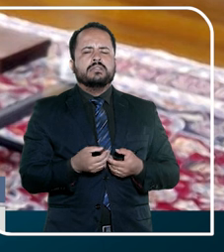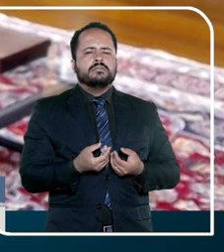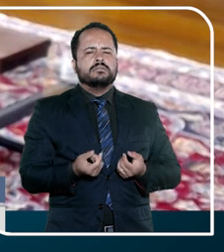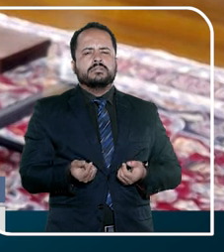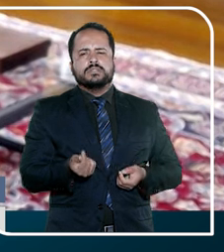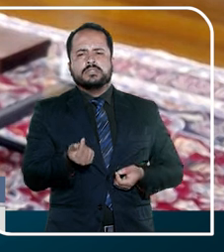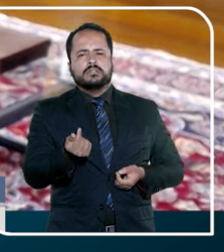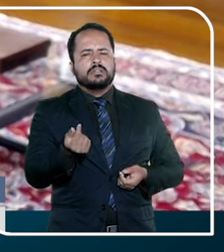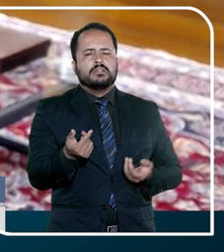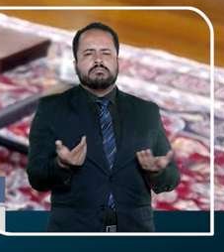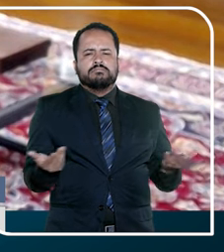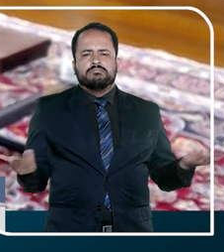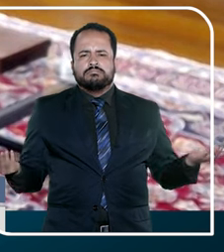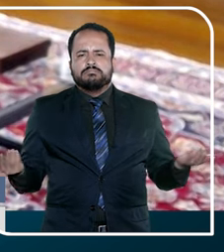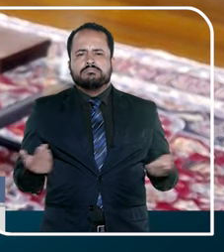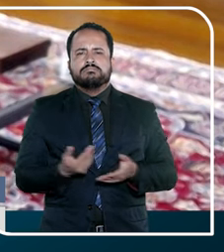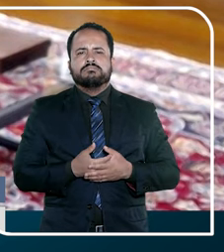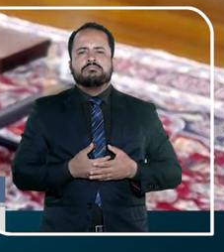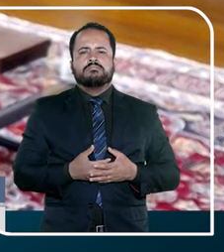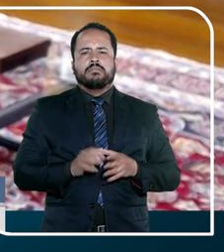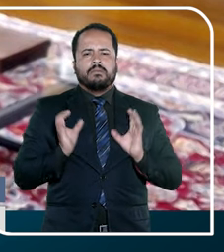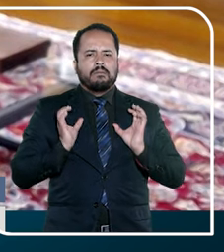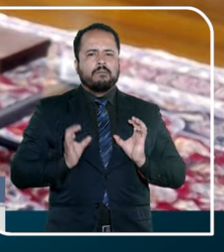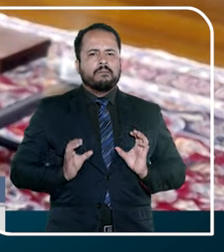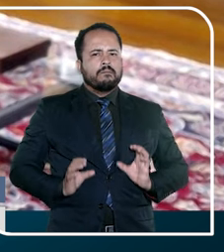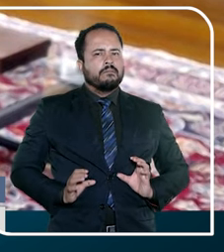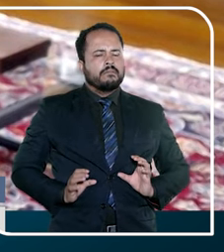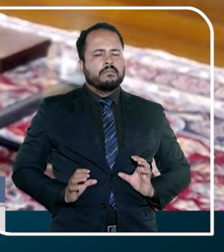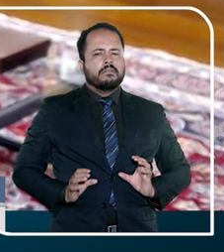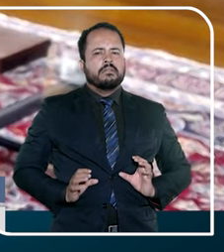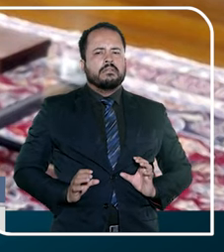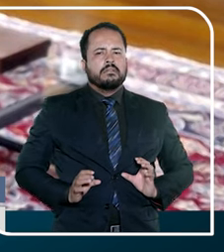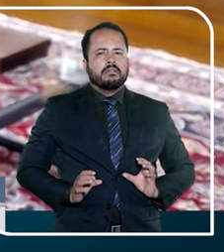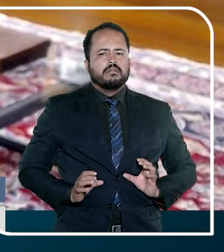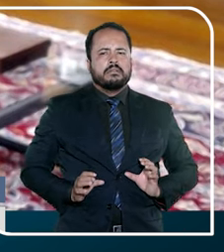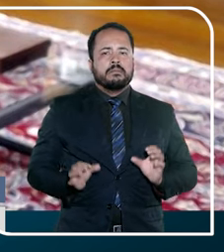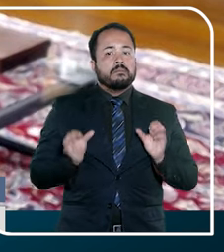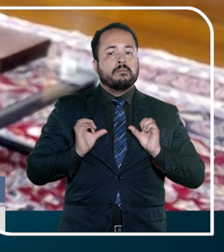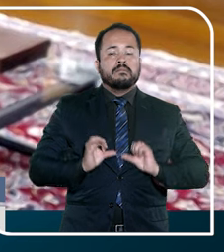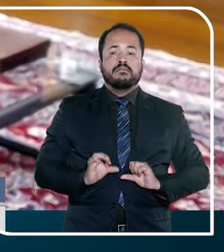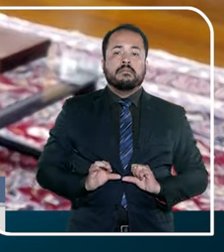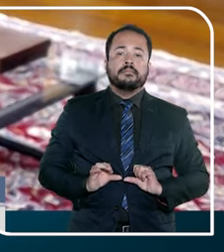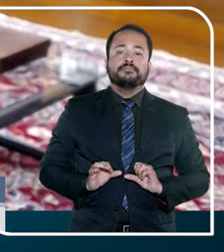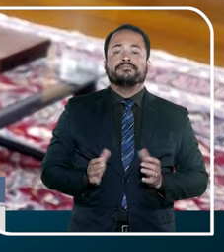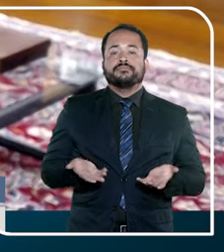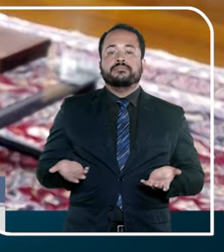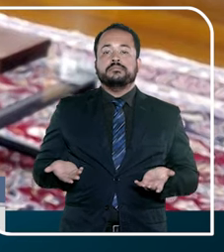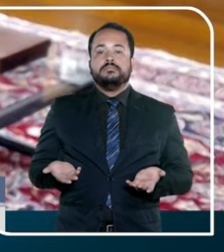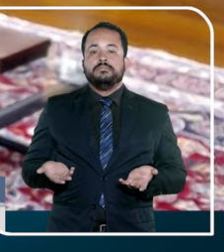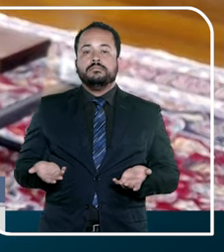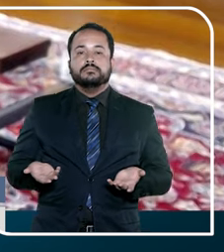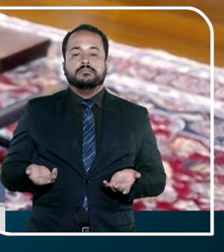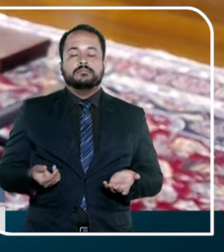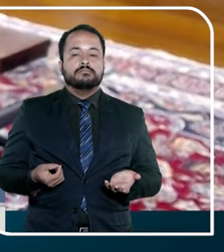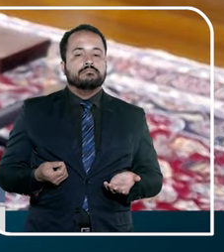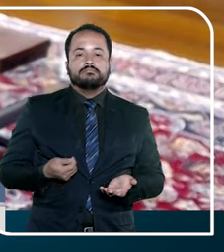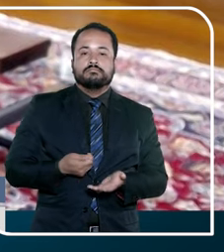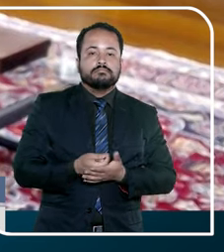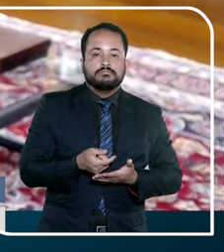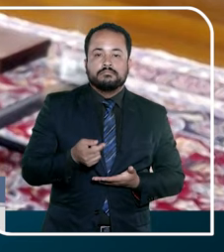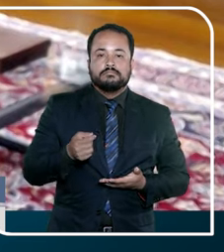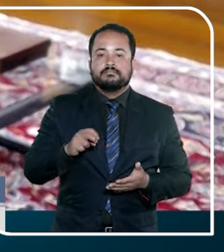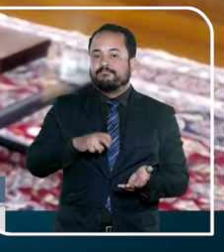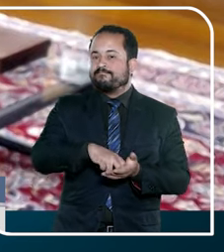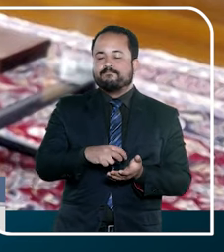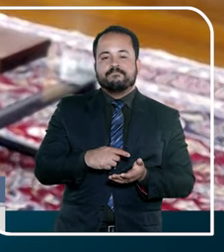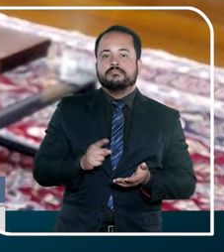ah essa conduta Deixa de ser passível de punição a a a crítica maior é o